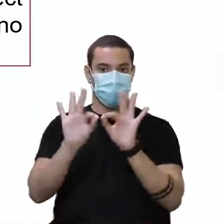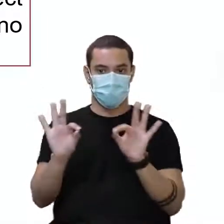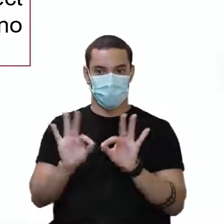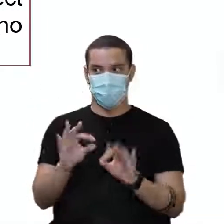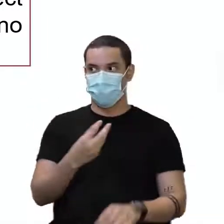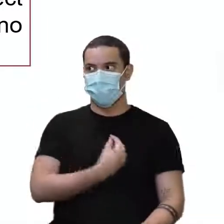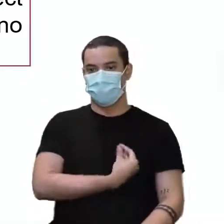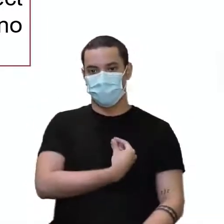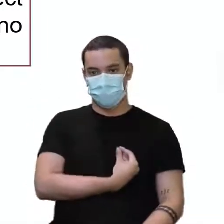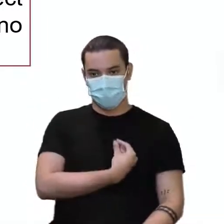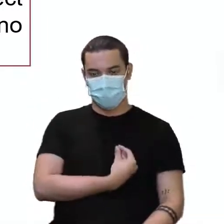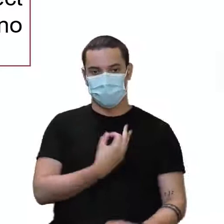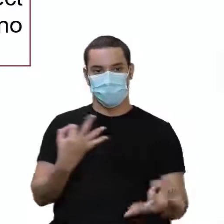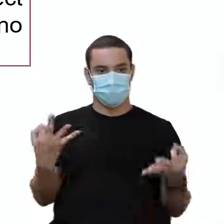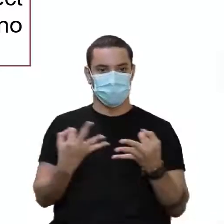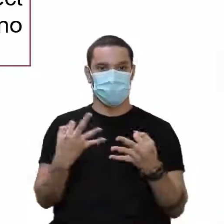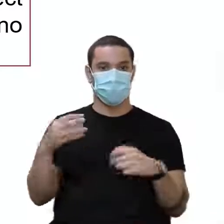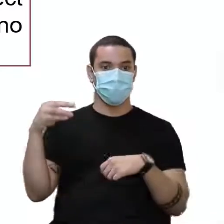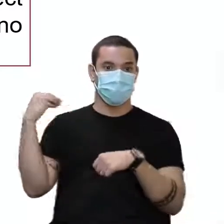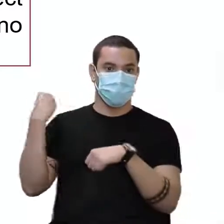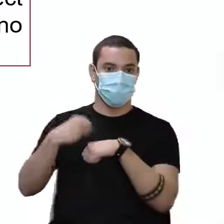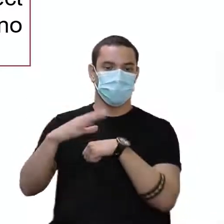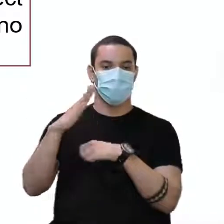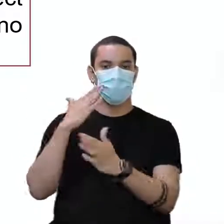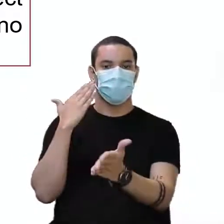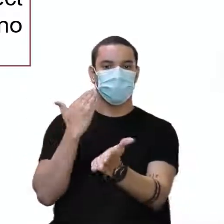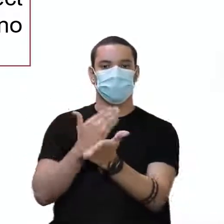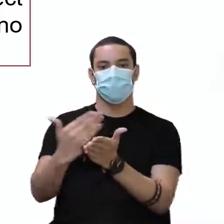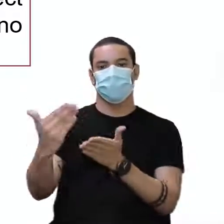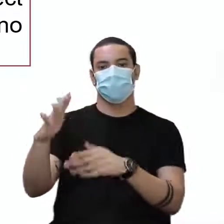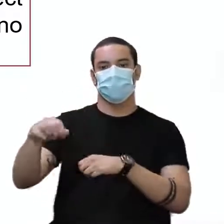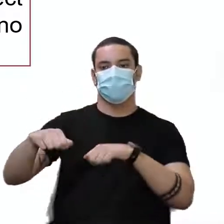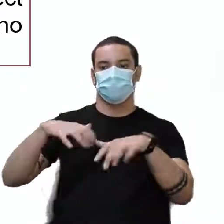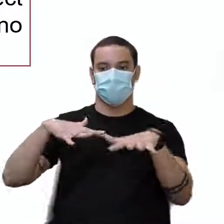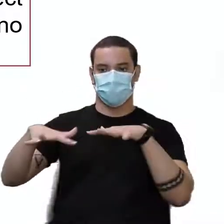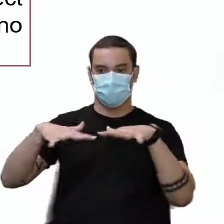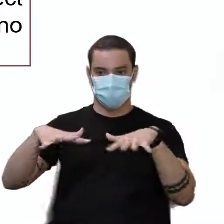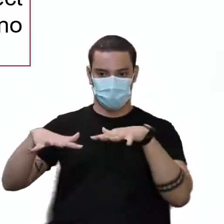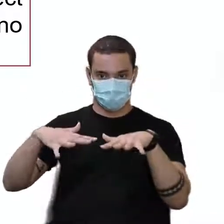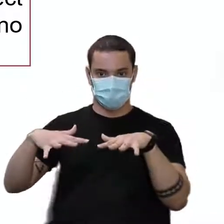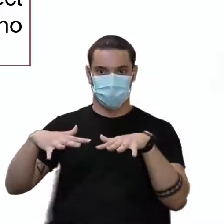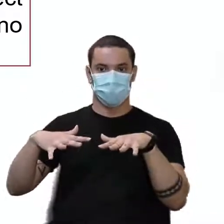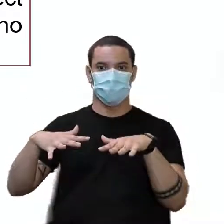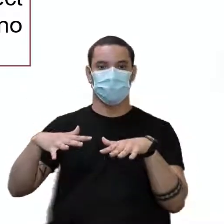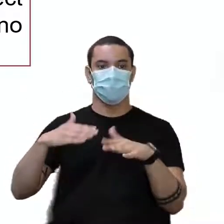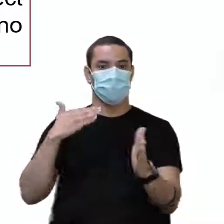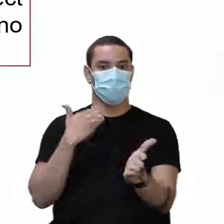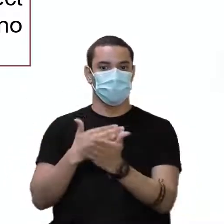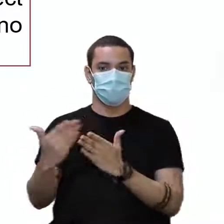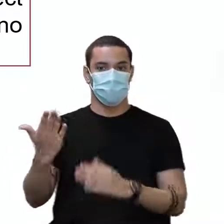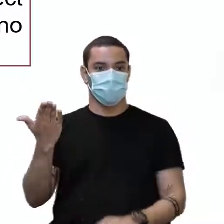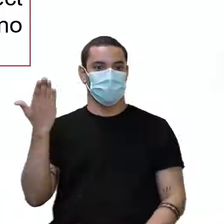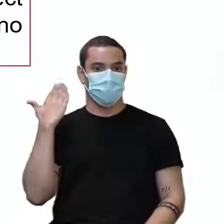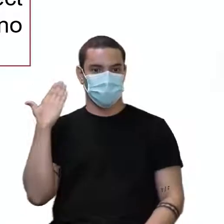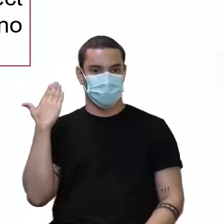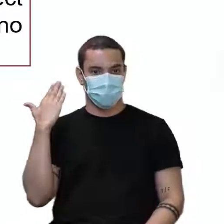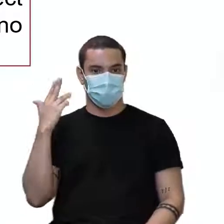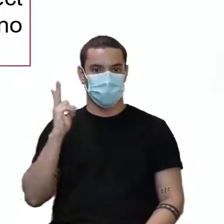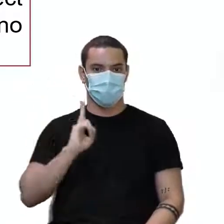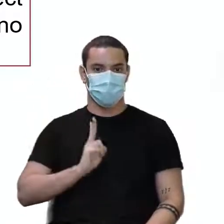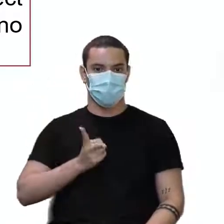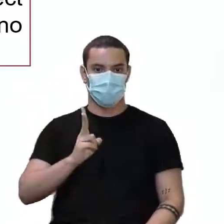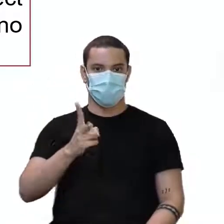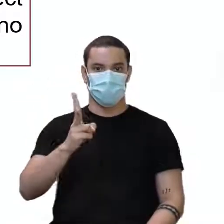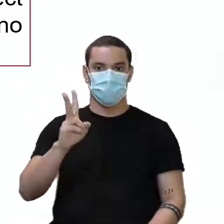presente perfeito para indicar o início de uma ação que começou no